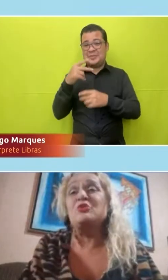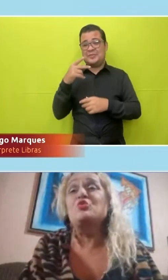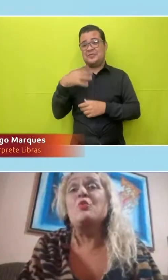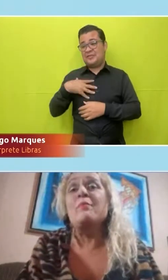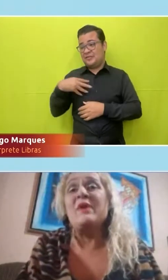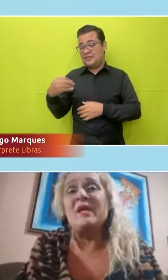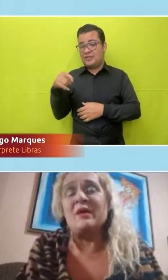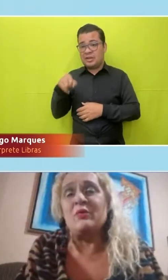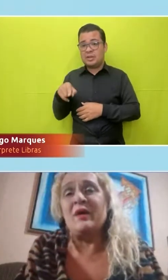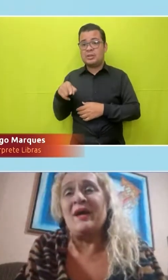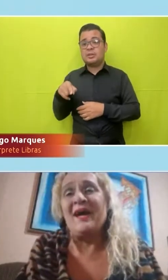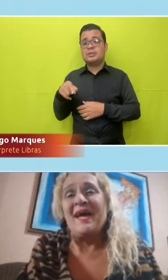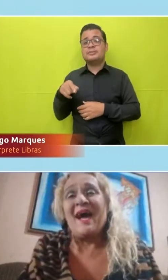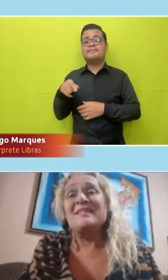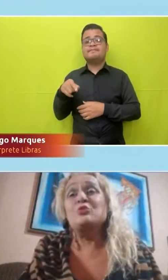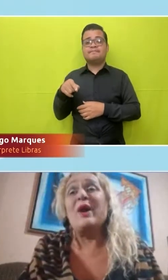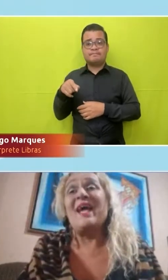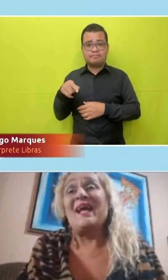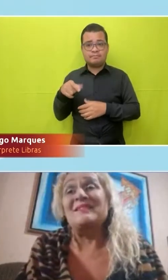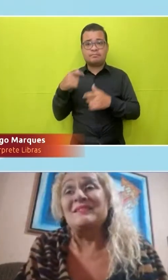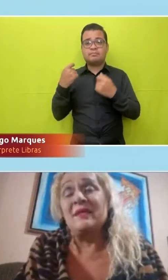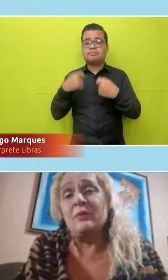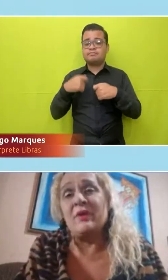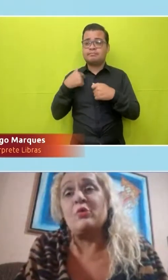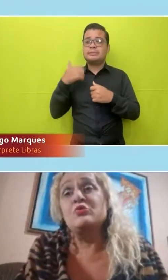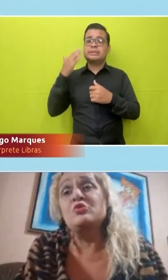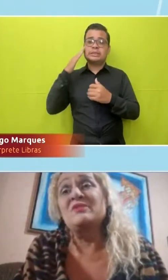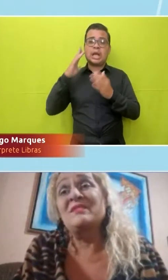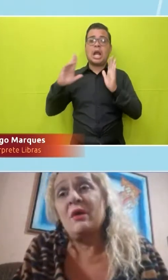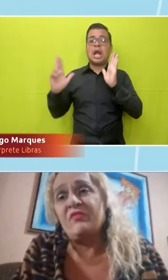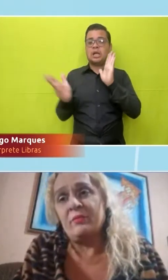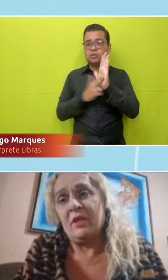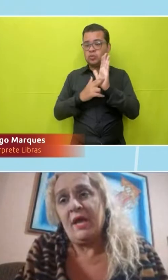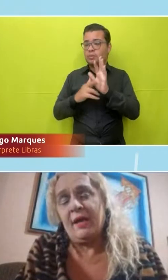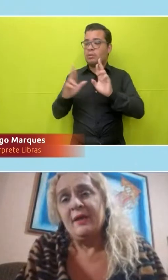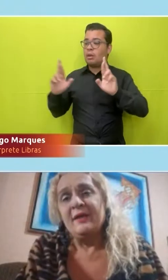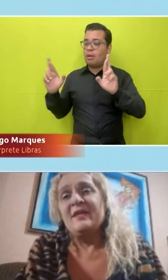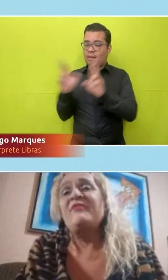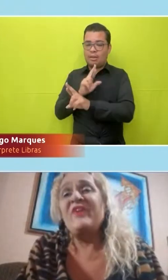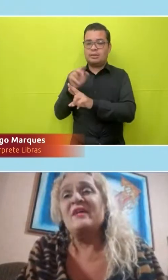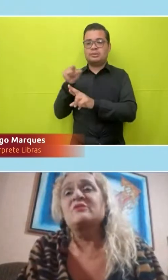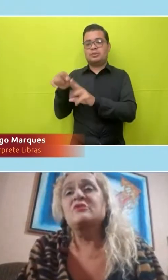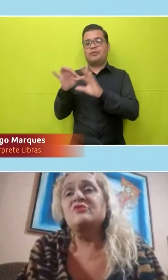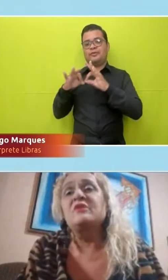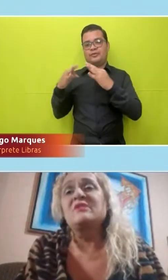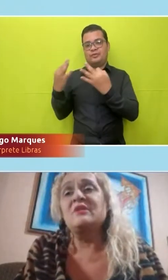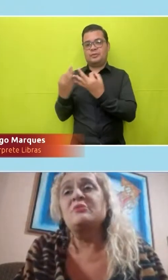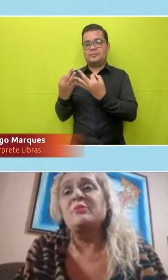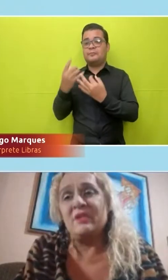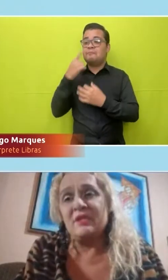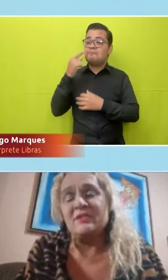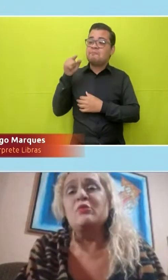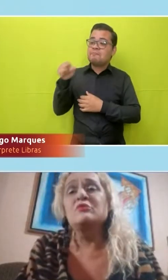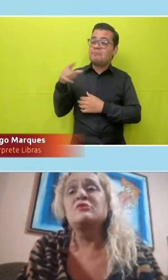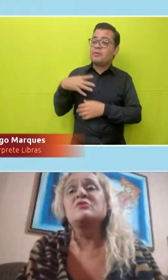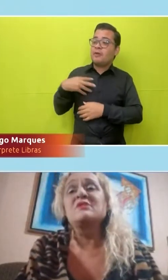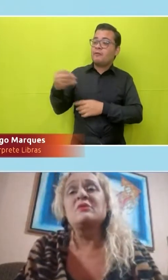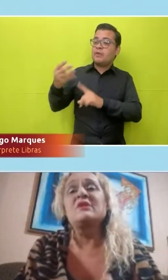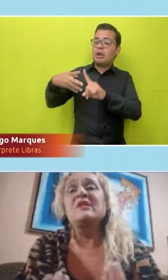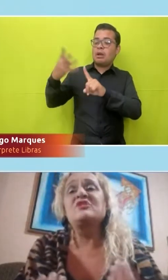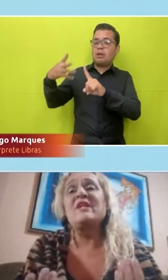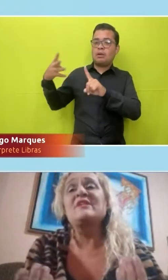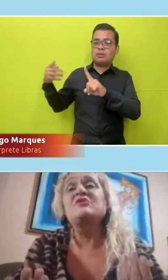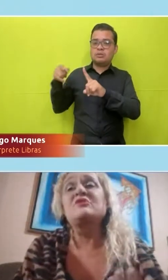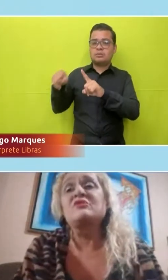que assumir a sua relação e a conjunção familiar. E ver os seus filhos LGBTs e a construção